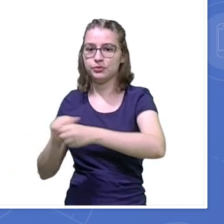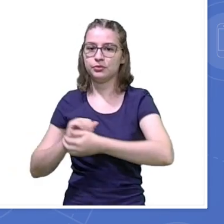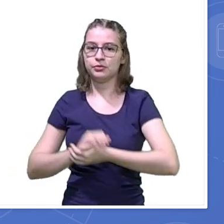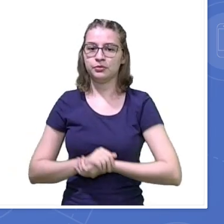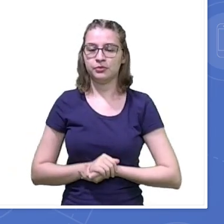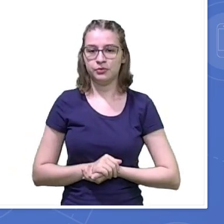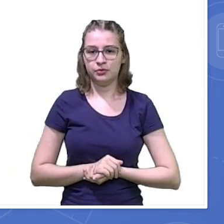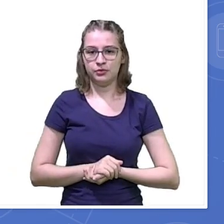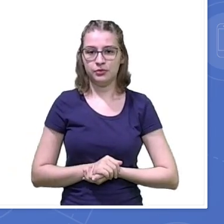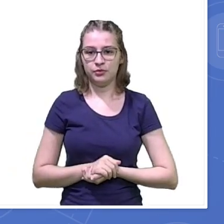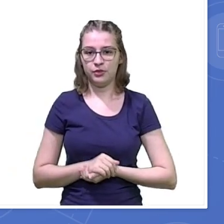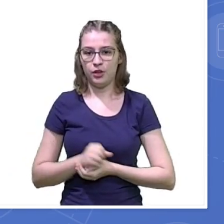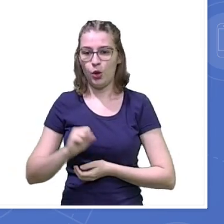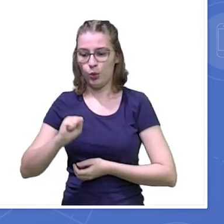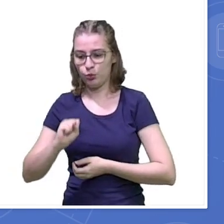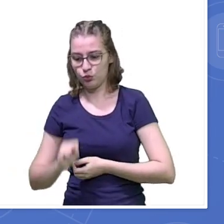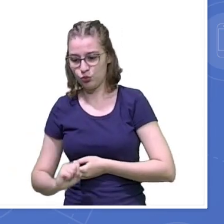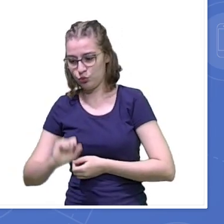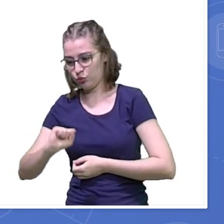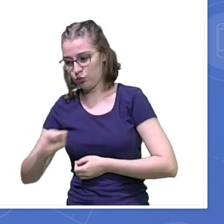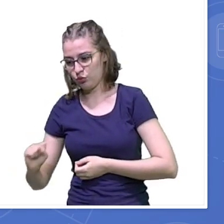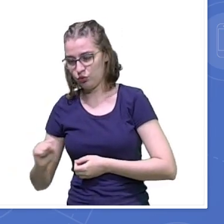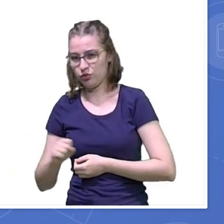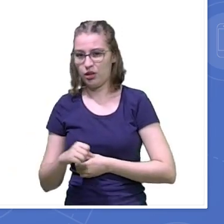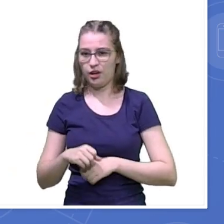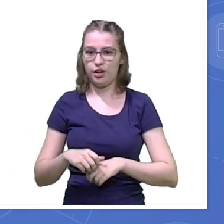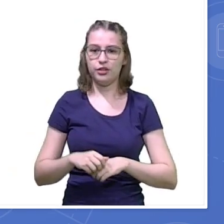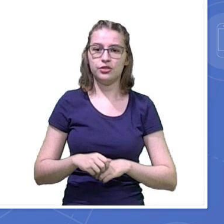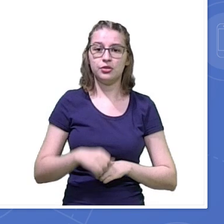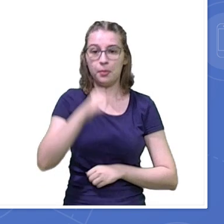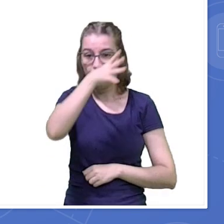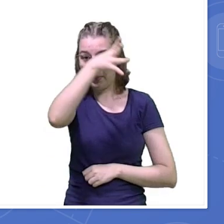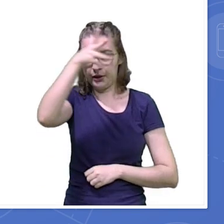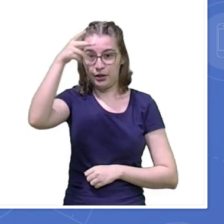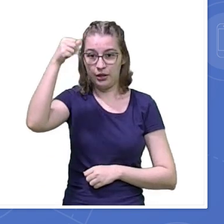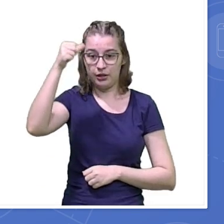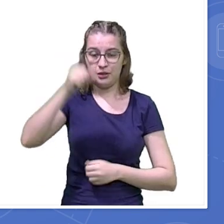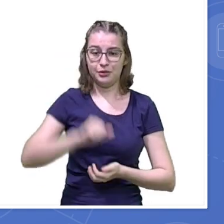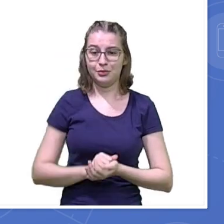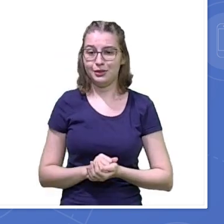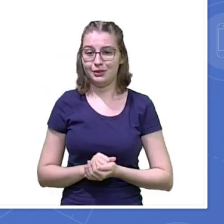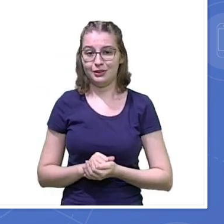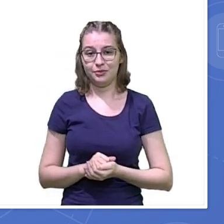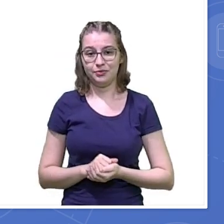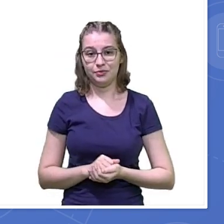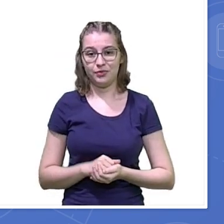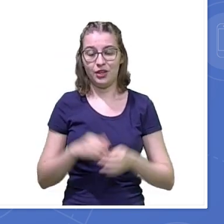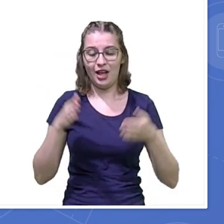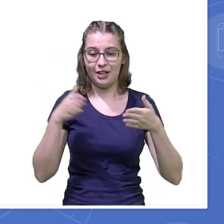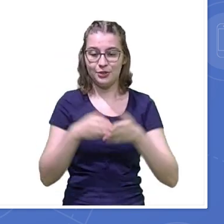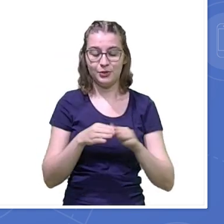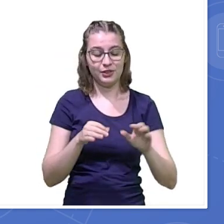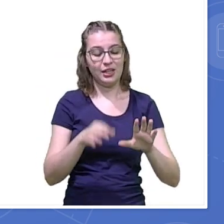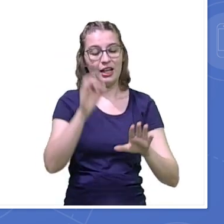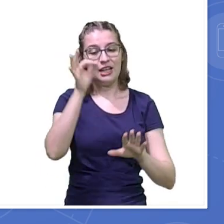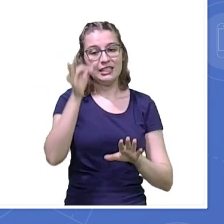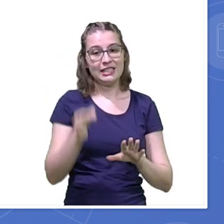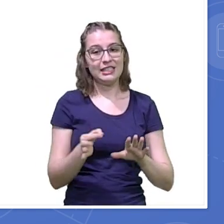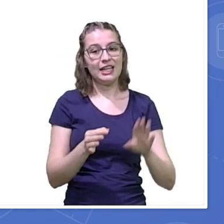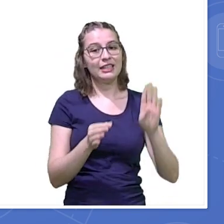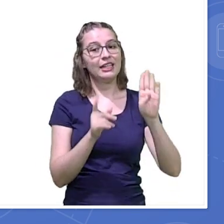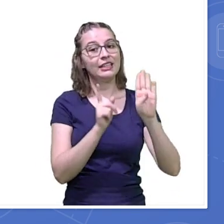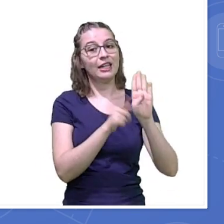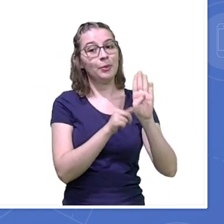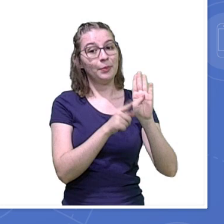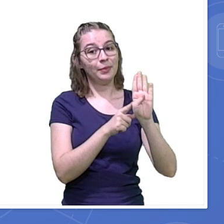etc. Manaus, inclusive, também, depois de um tempinho, né? Não tem nada a ver. A alternativa correta é a letra B mesmo, que